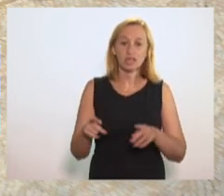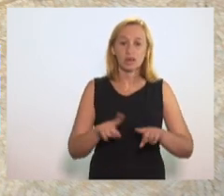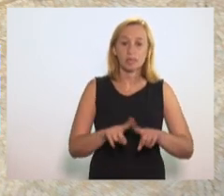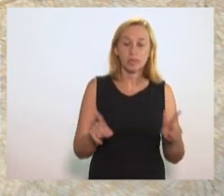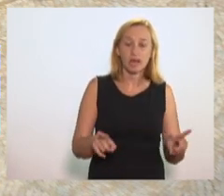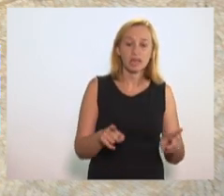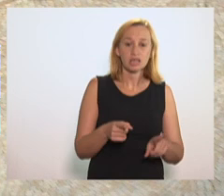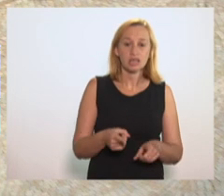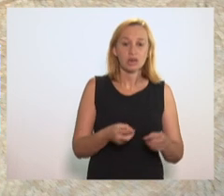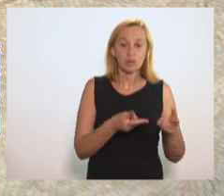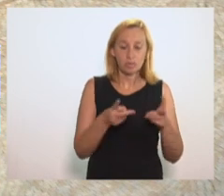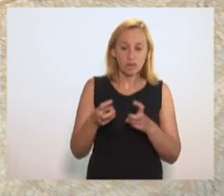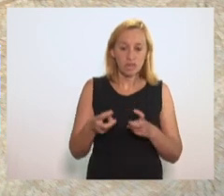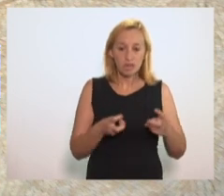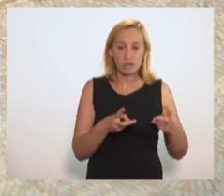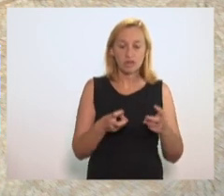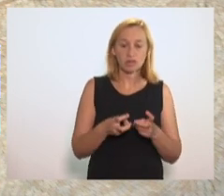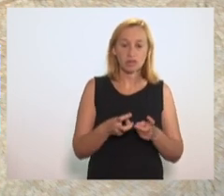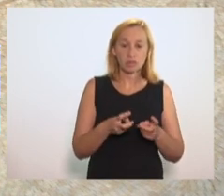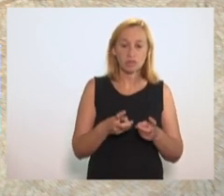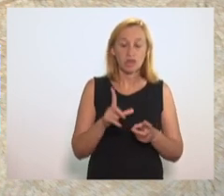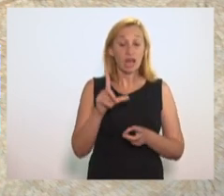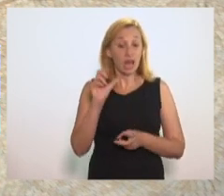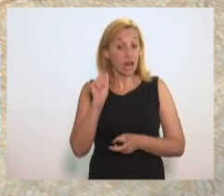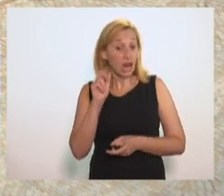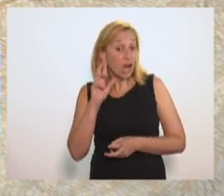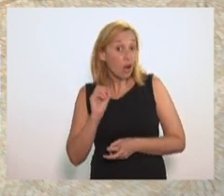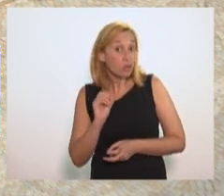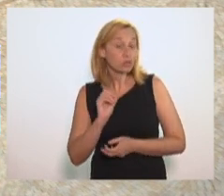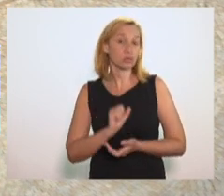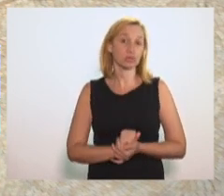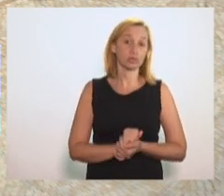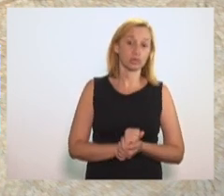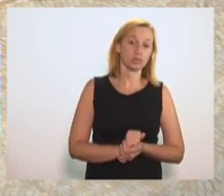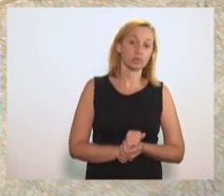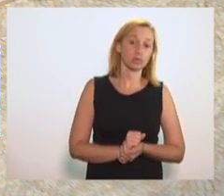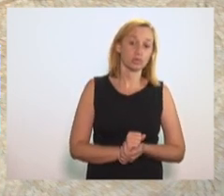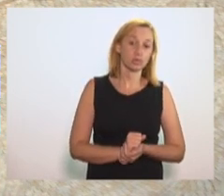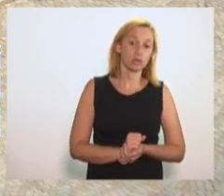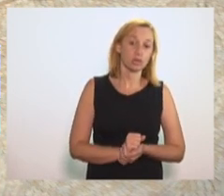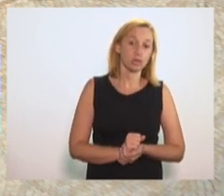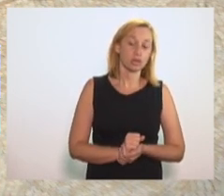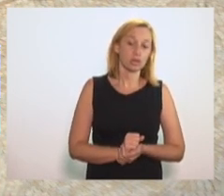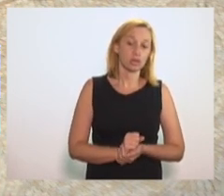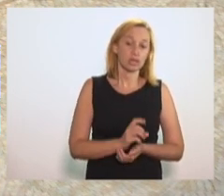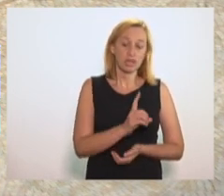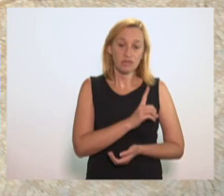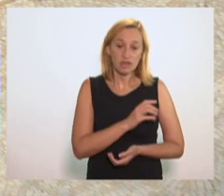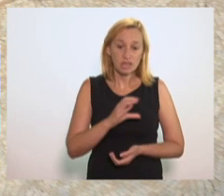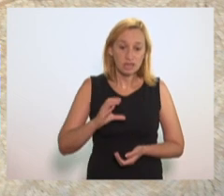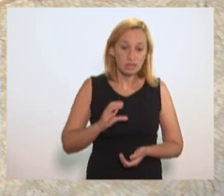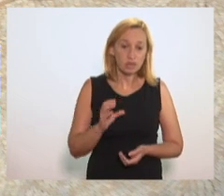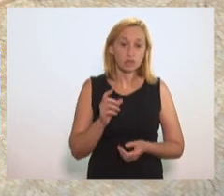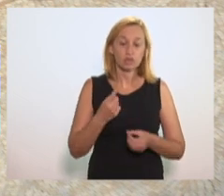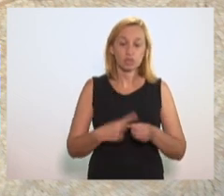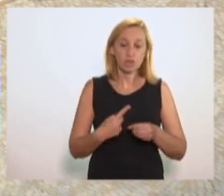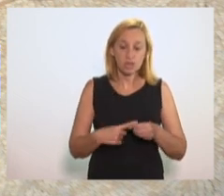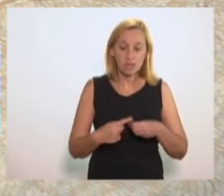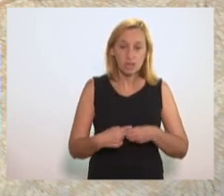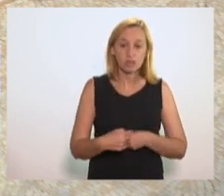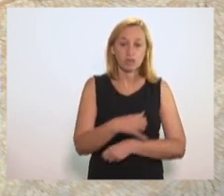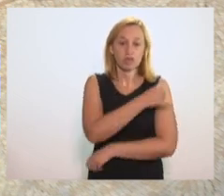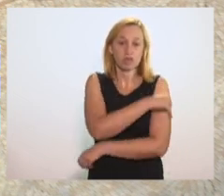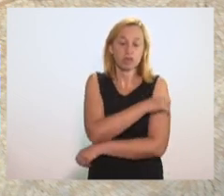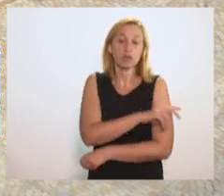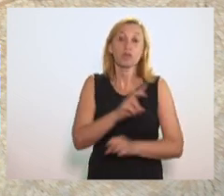se debruçando sobre laudos laudos emitidos pela defesa civil do município do Rio de Janeiro a respeito